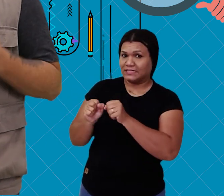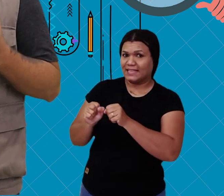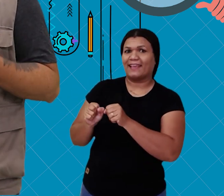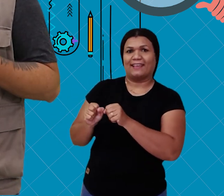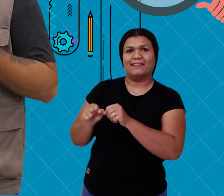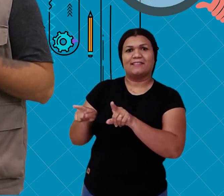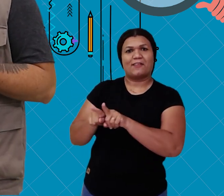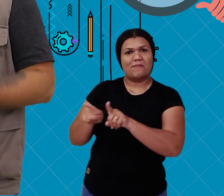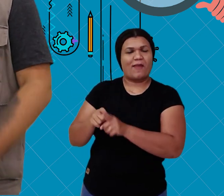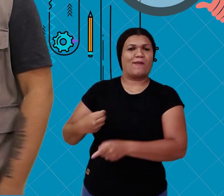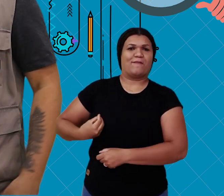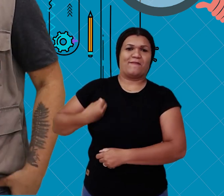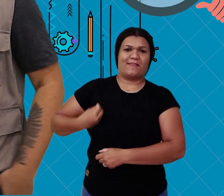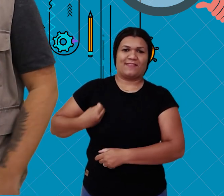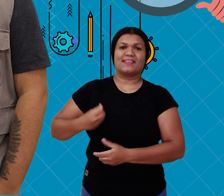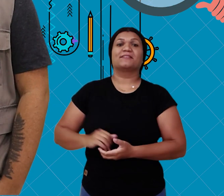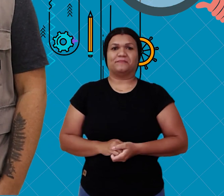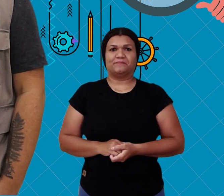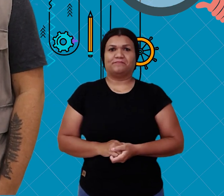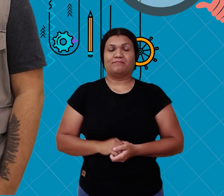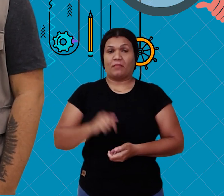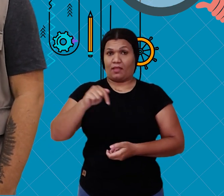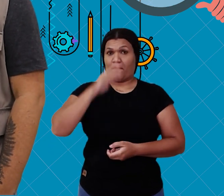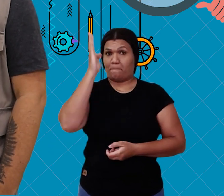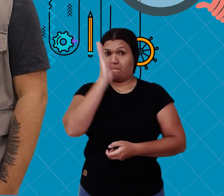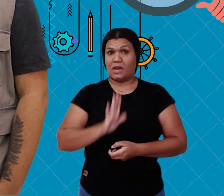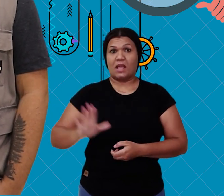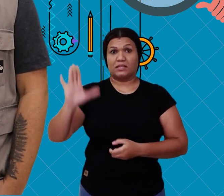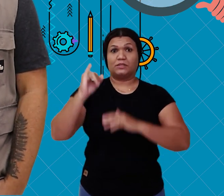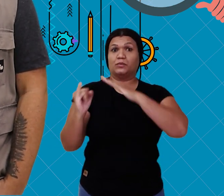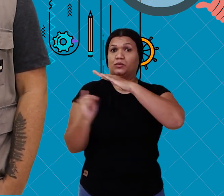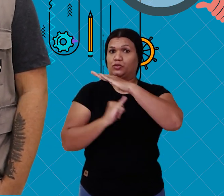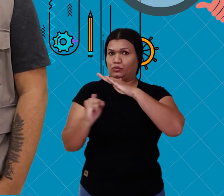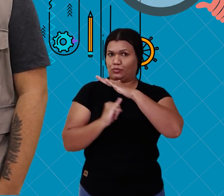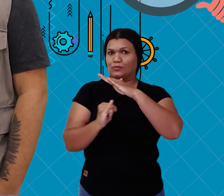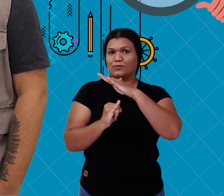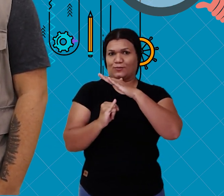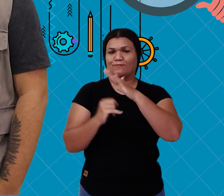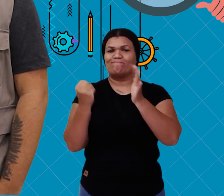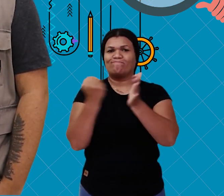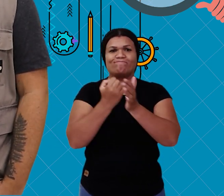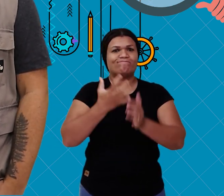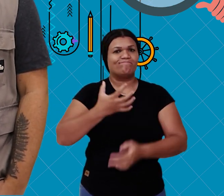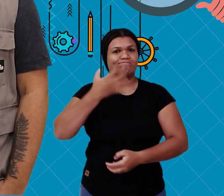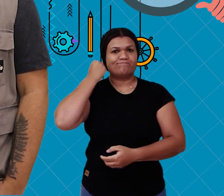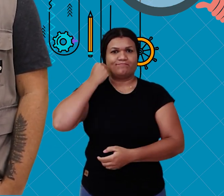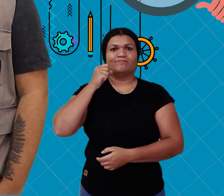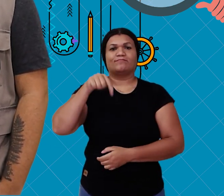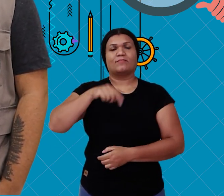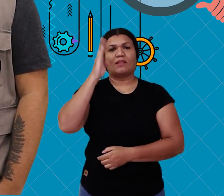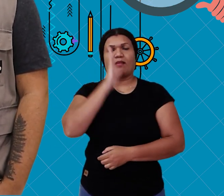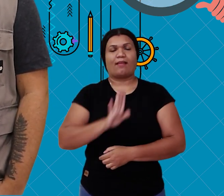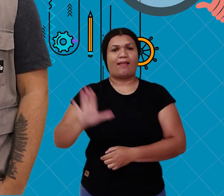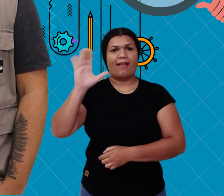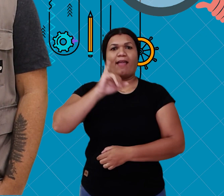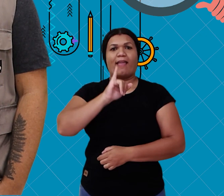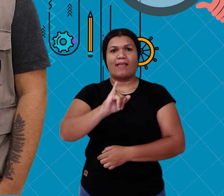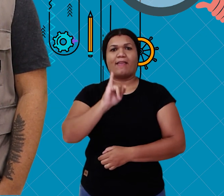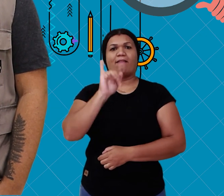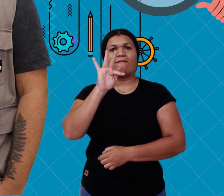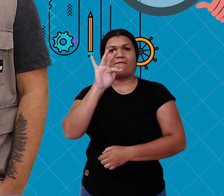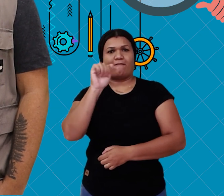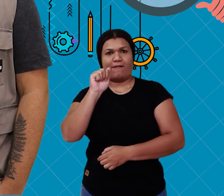criar, fazer e viver. No Brasil, o Instituto do Patrimônio Histórico e Artístico